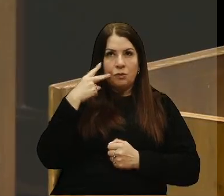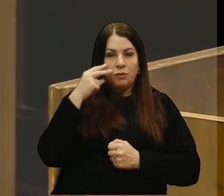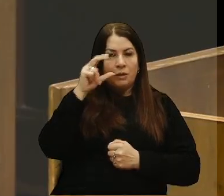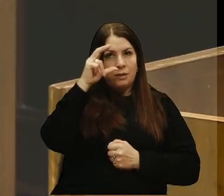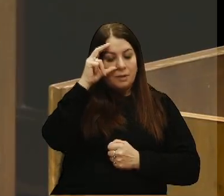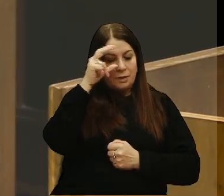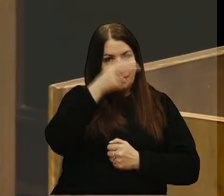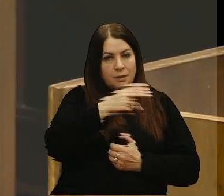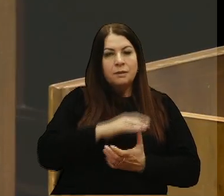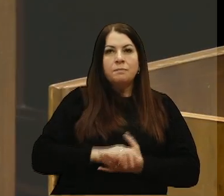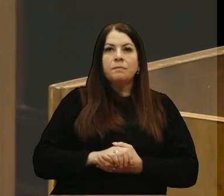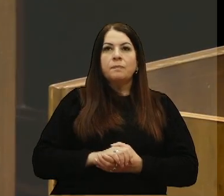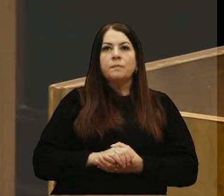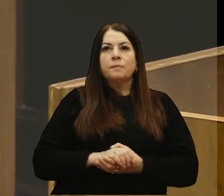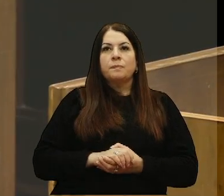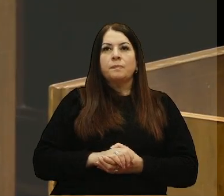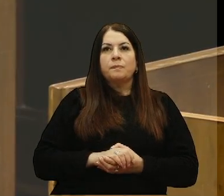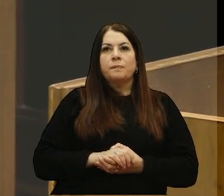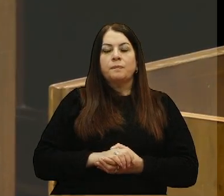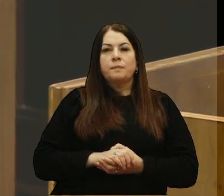Sandra,